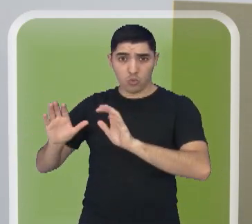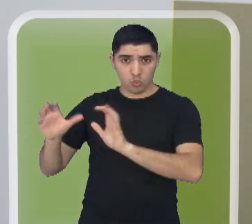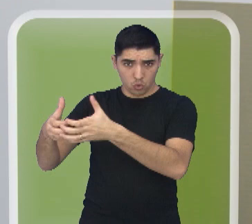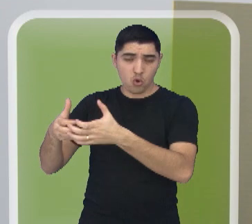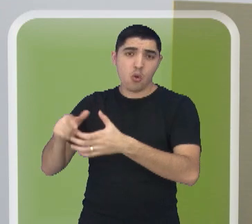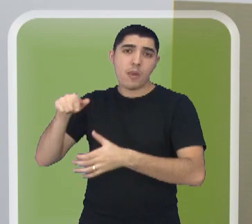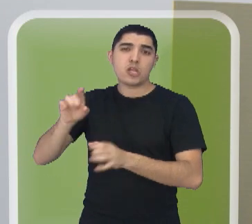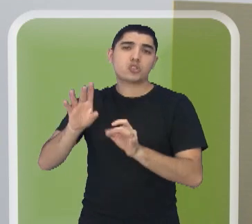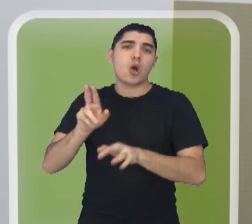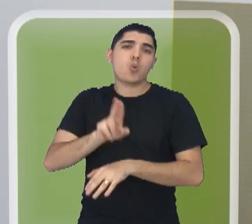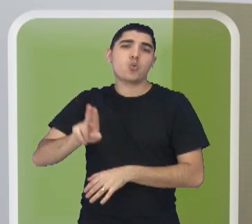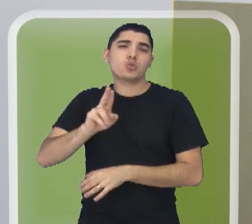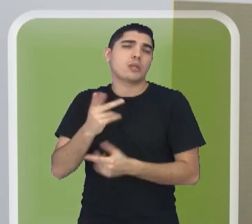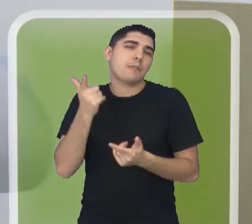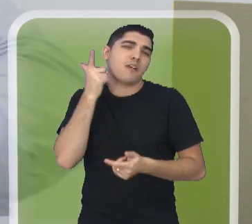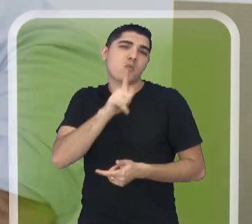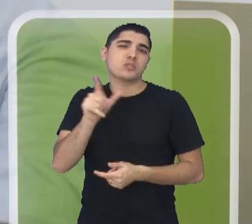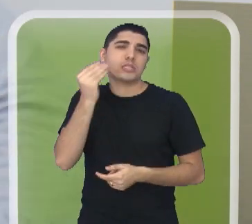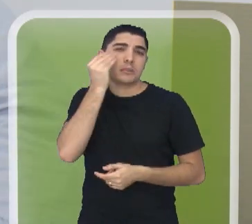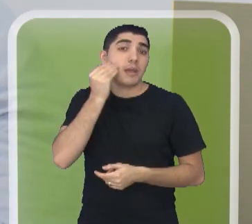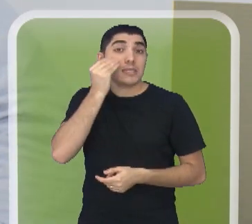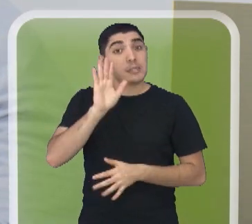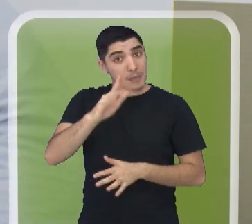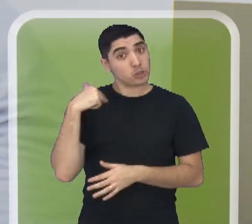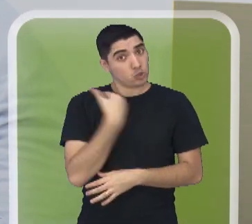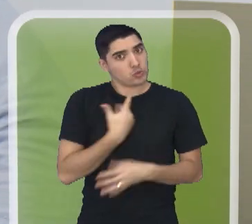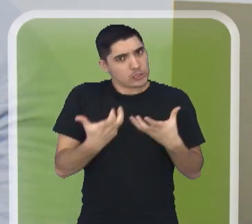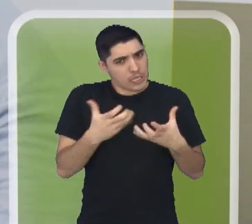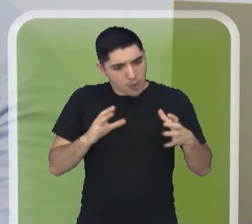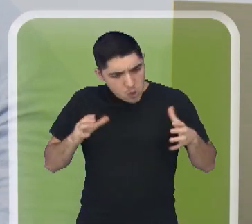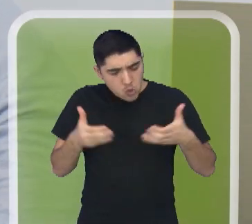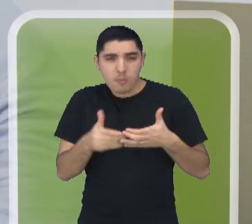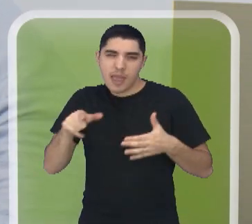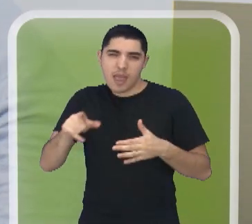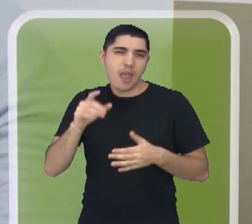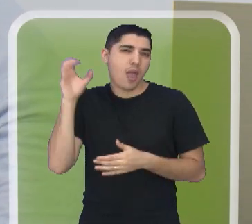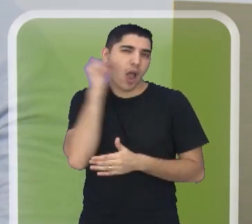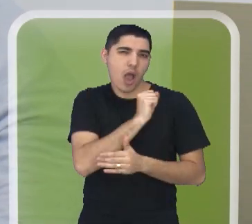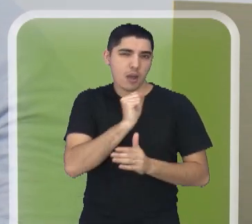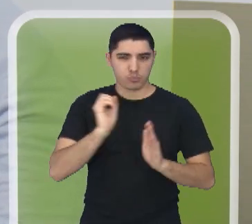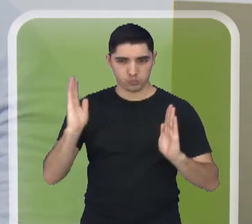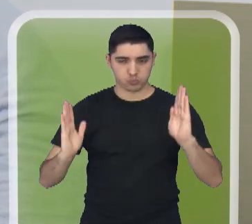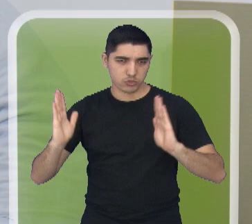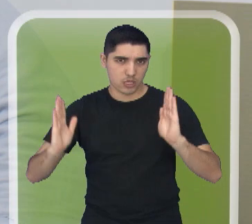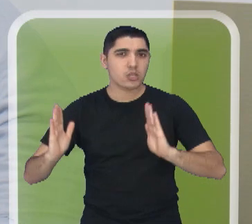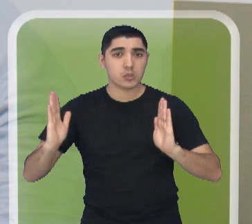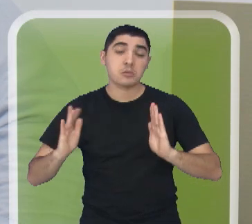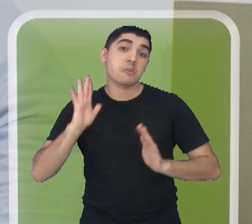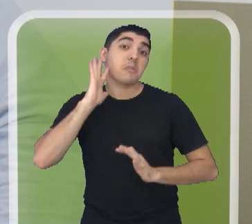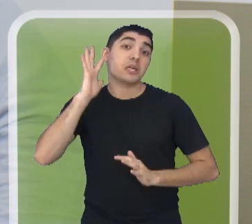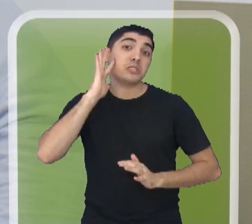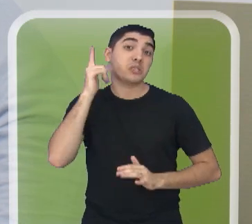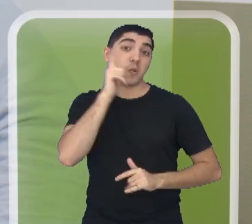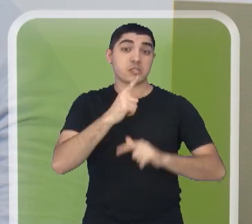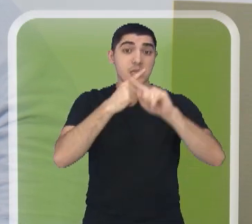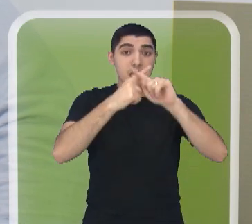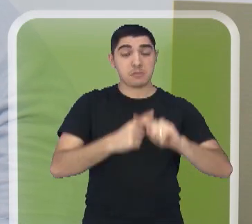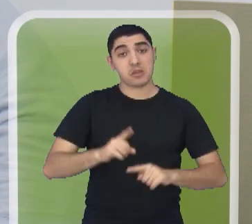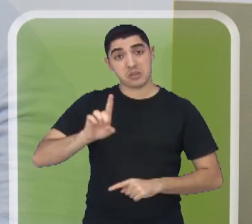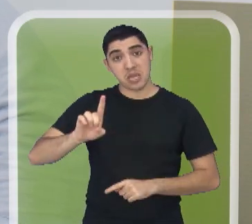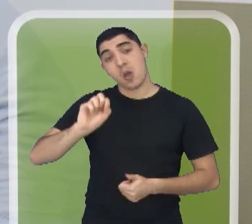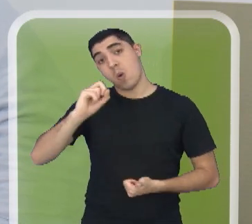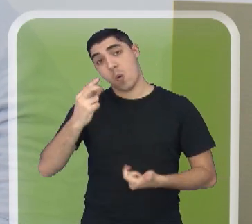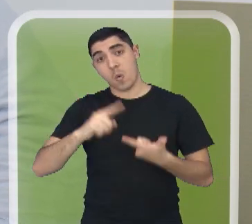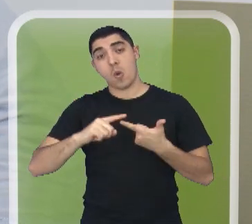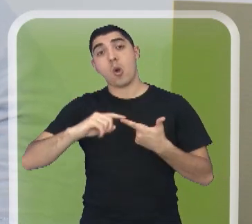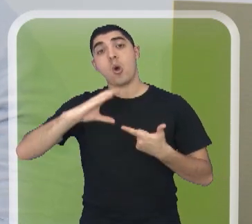A2, mas que nós queremos ter time competitivo. É um caminho mais curto para quem sabe, uma Série D ou uma Copa do Brasil. Claro que vai ser